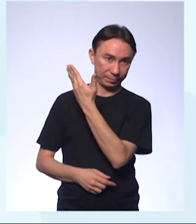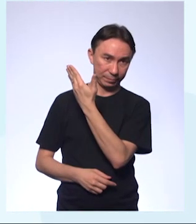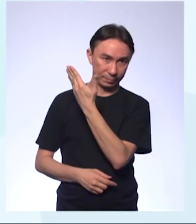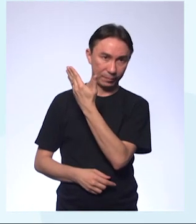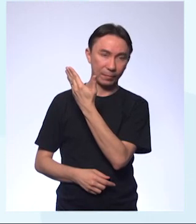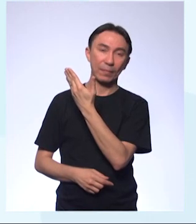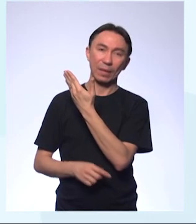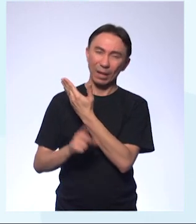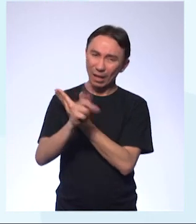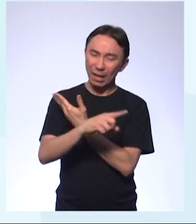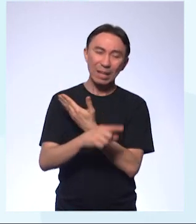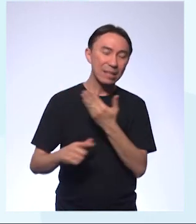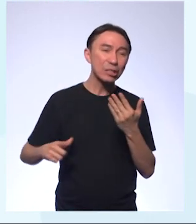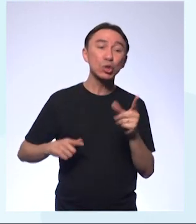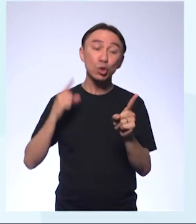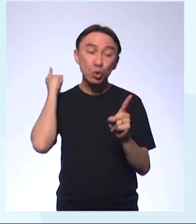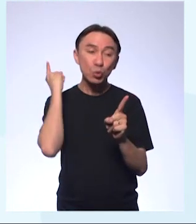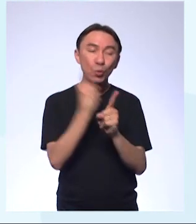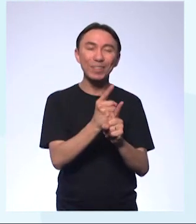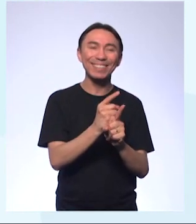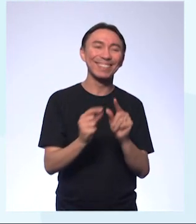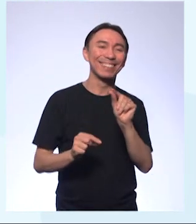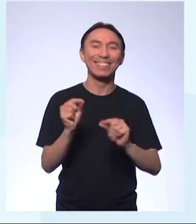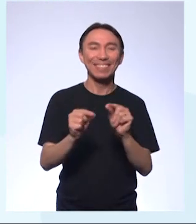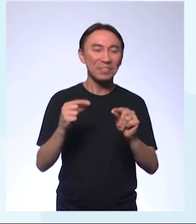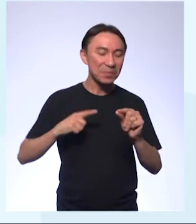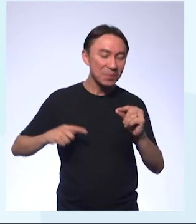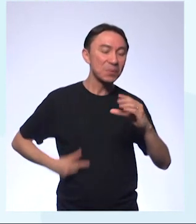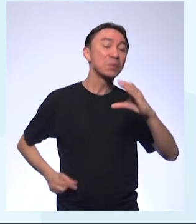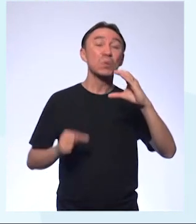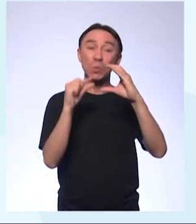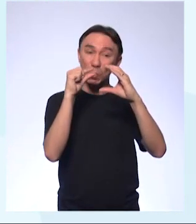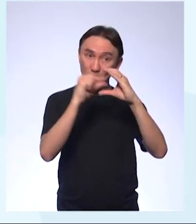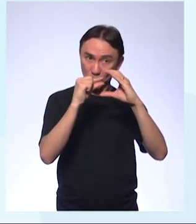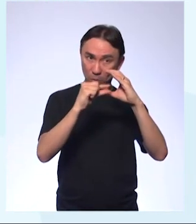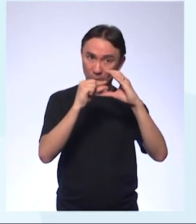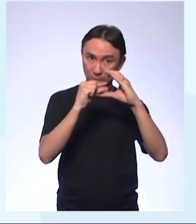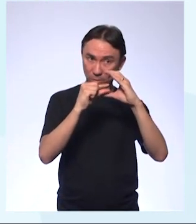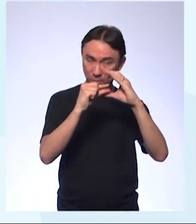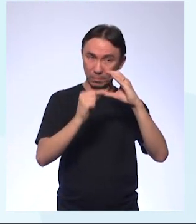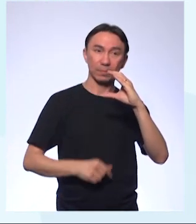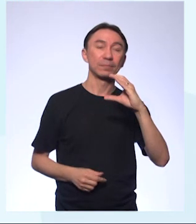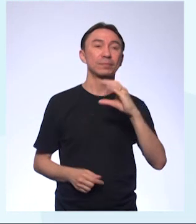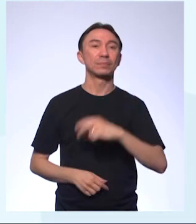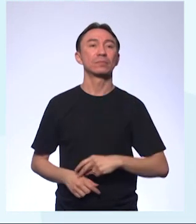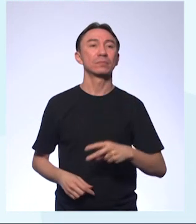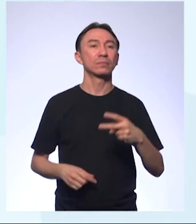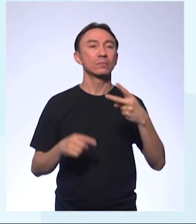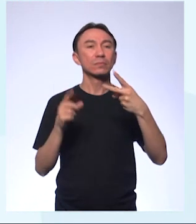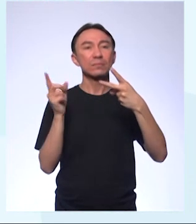Então, quem são os responsáveis por essas falas? Pode passar.